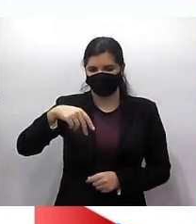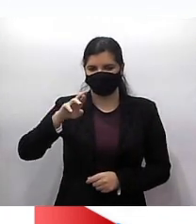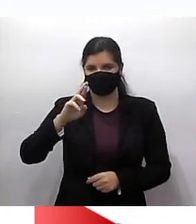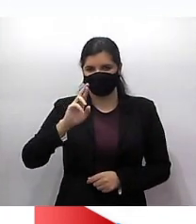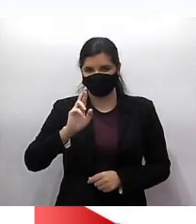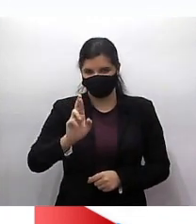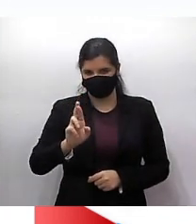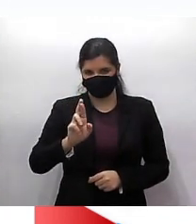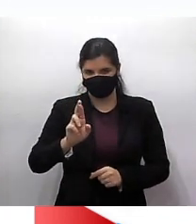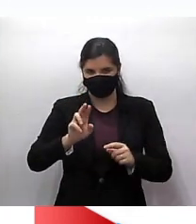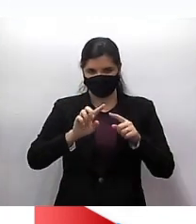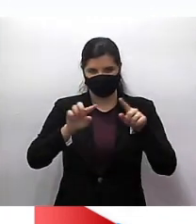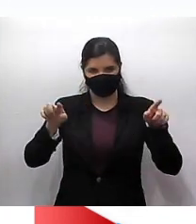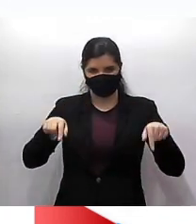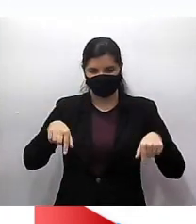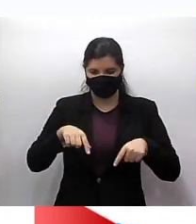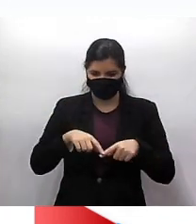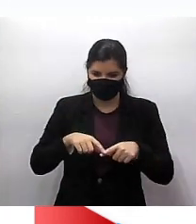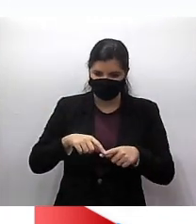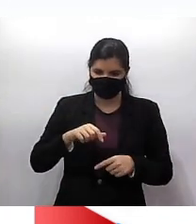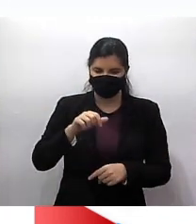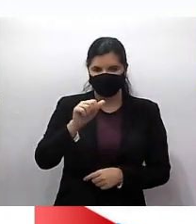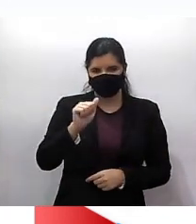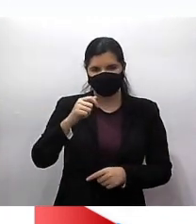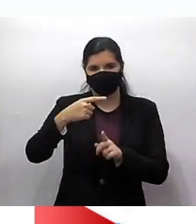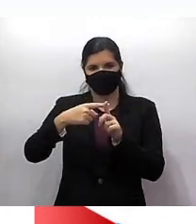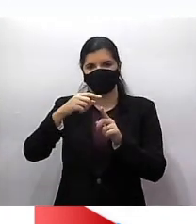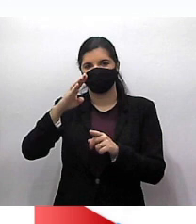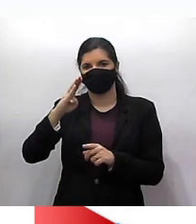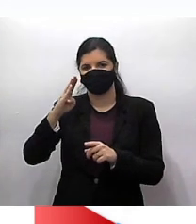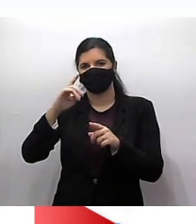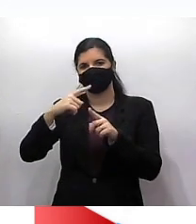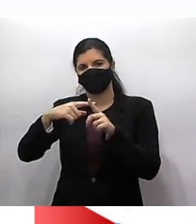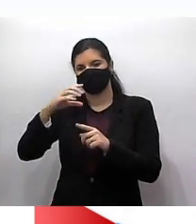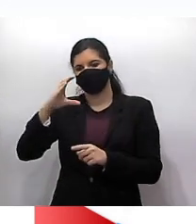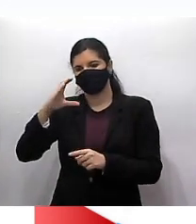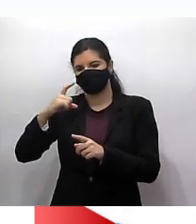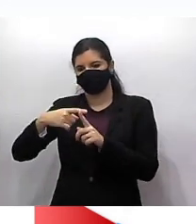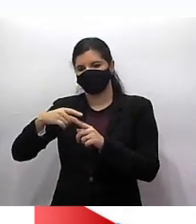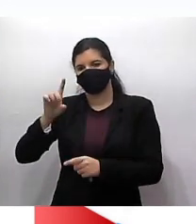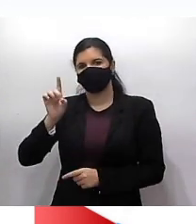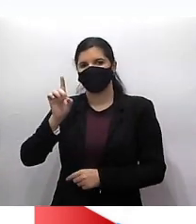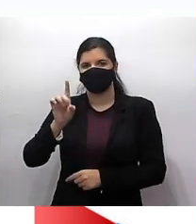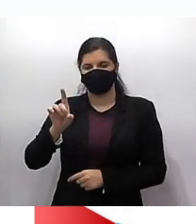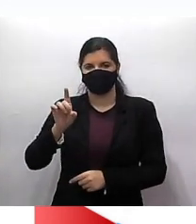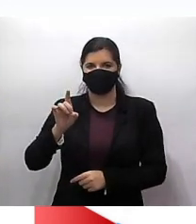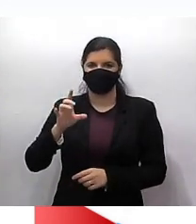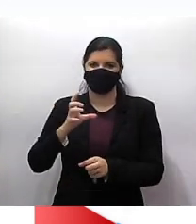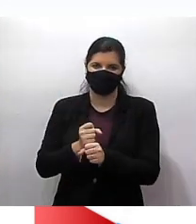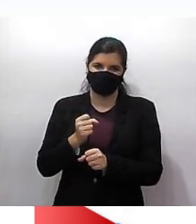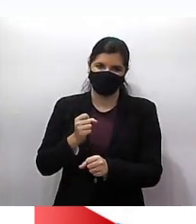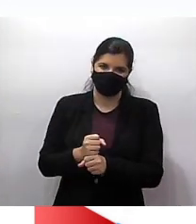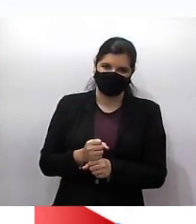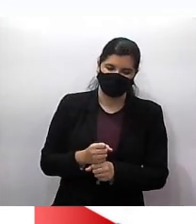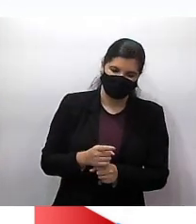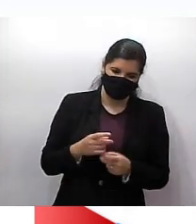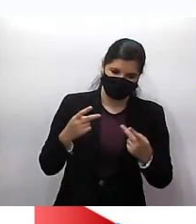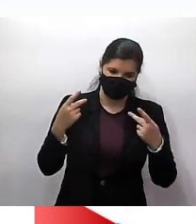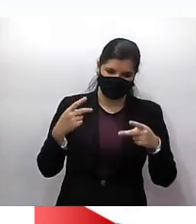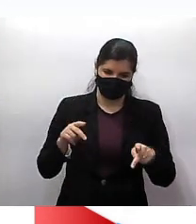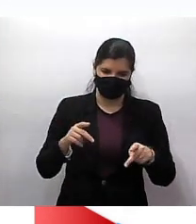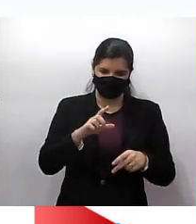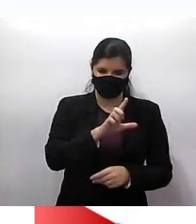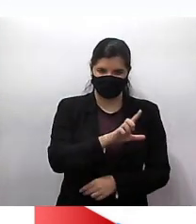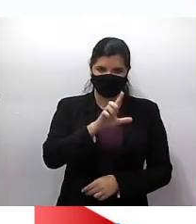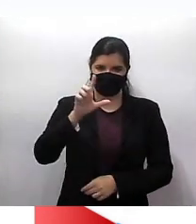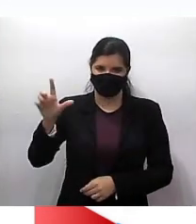2PR, porque é um retângulo, tá? A mais B mais C mais D, a soma das medidas do contorno, dos